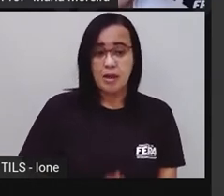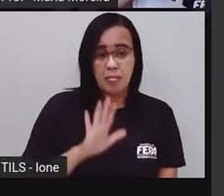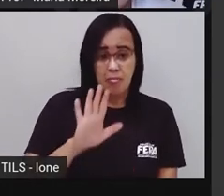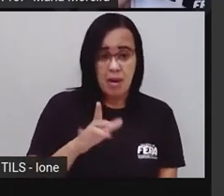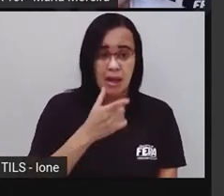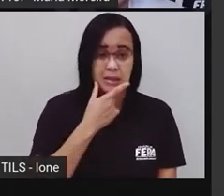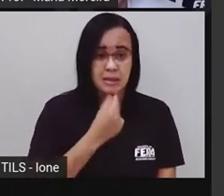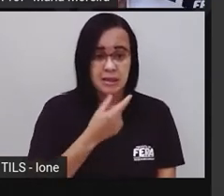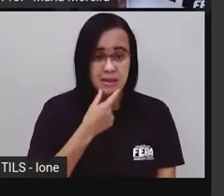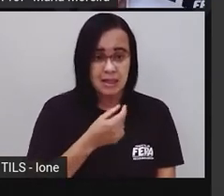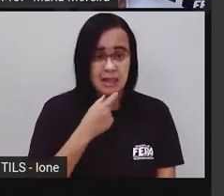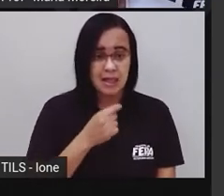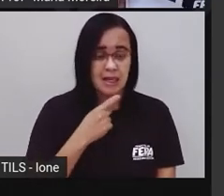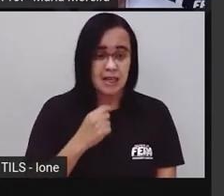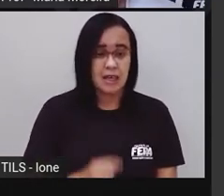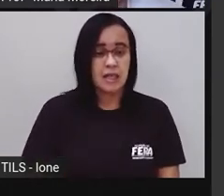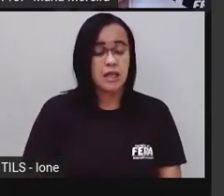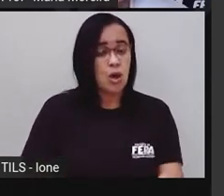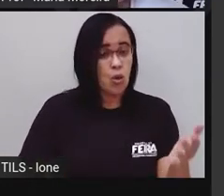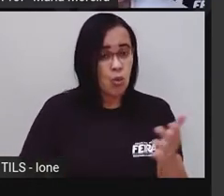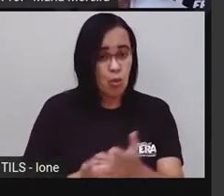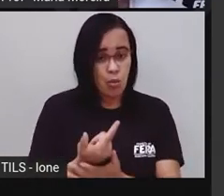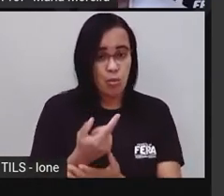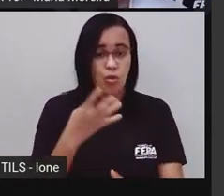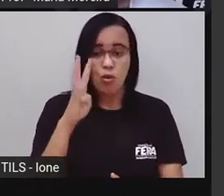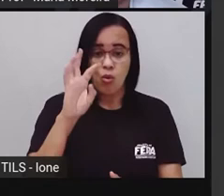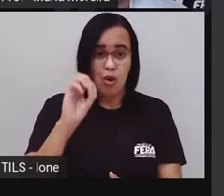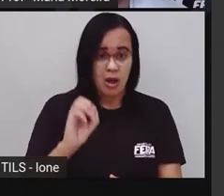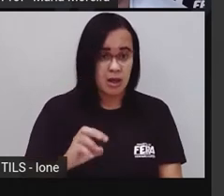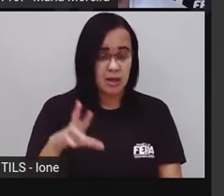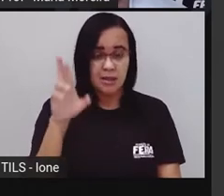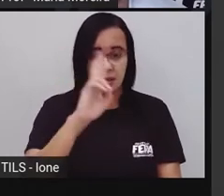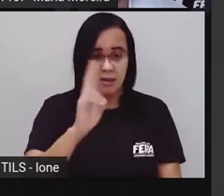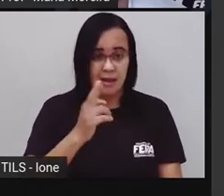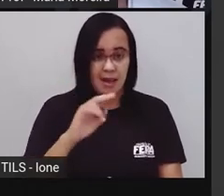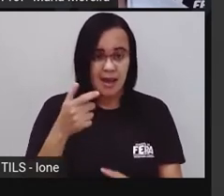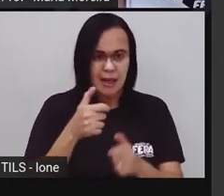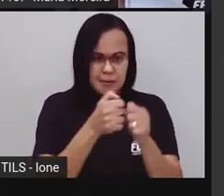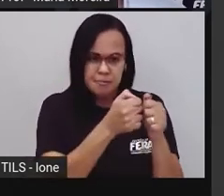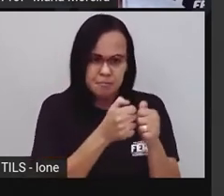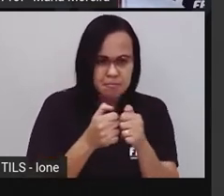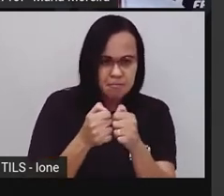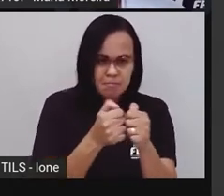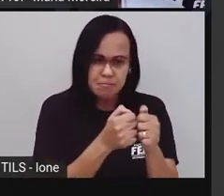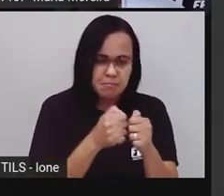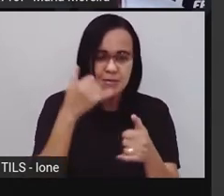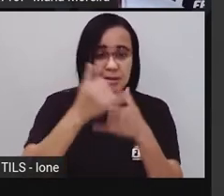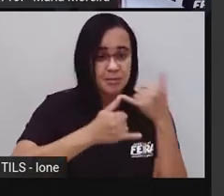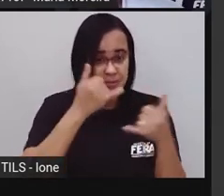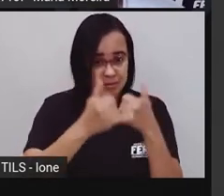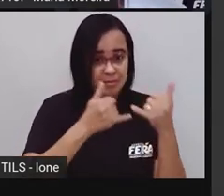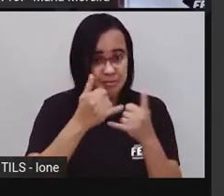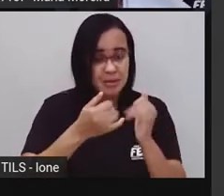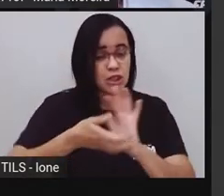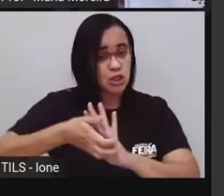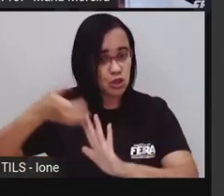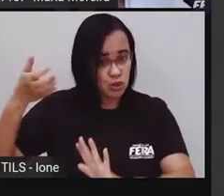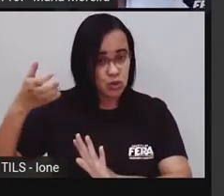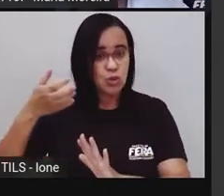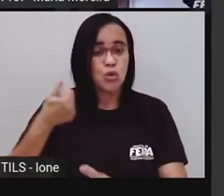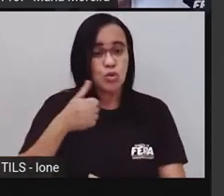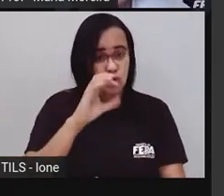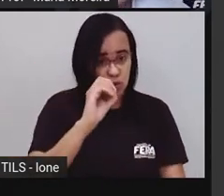gastou 40 reais com game ou seja desse sem aqui ele já tirou o que 40 certo